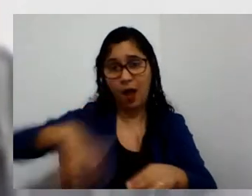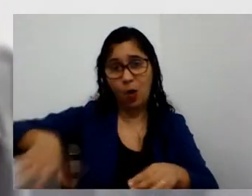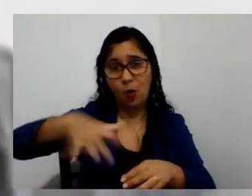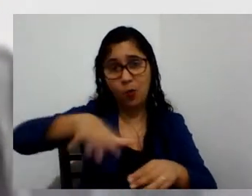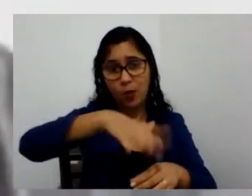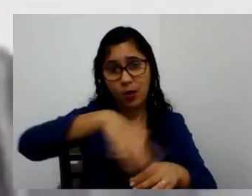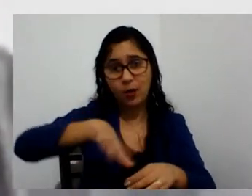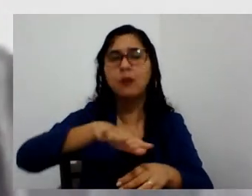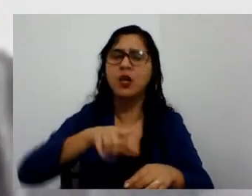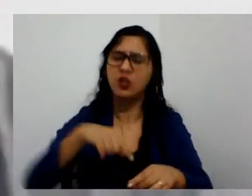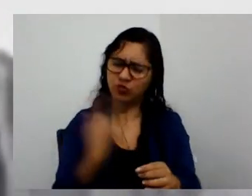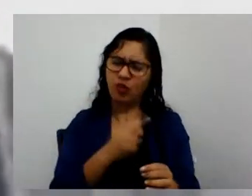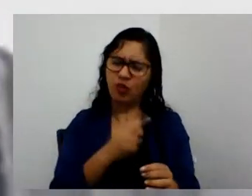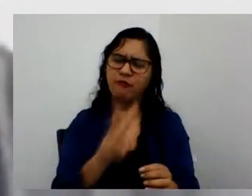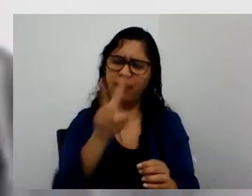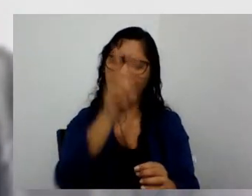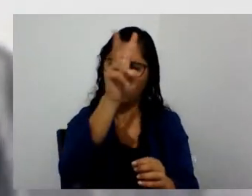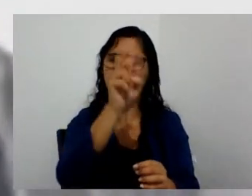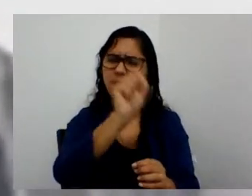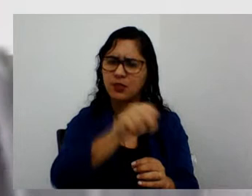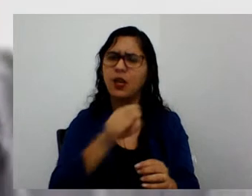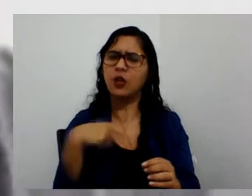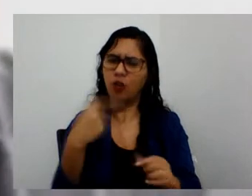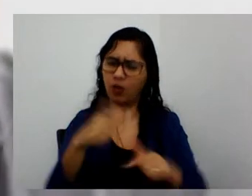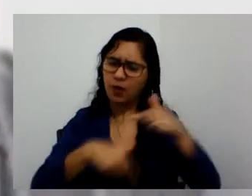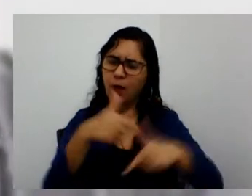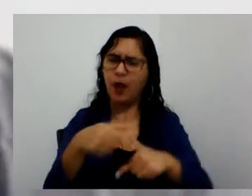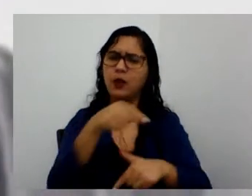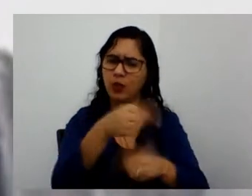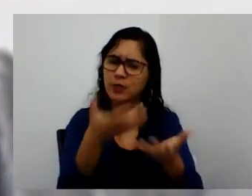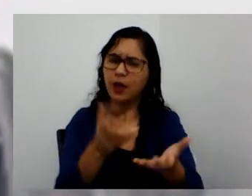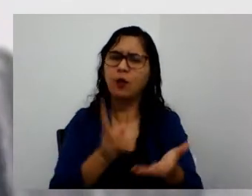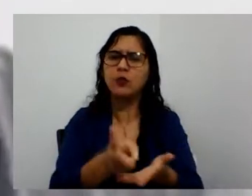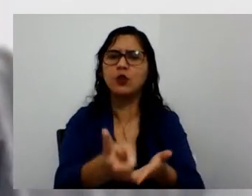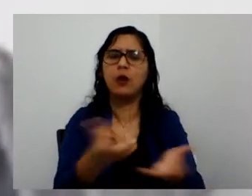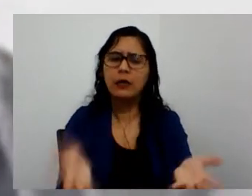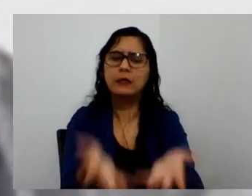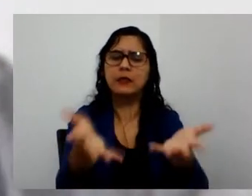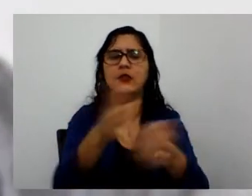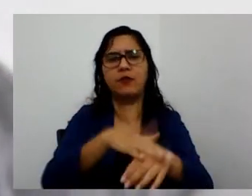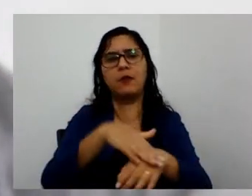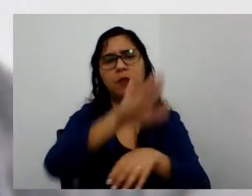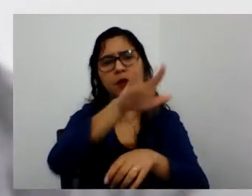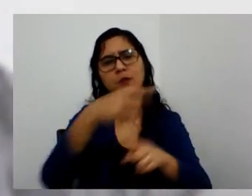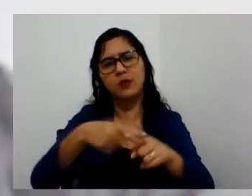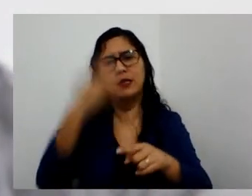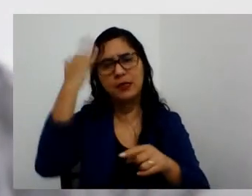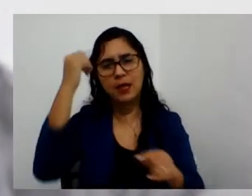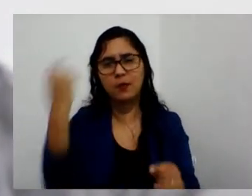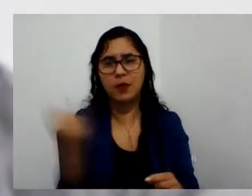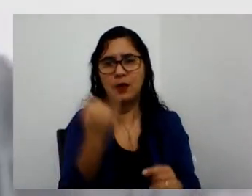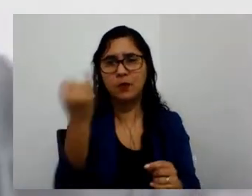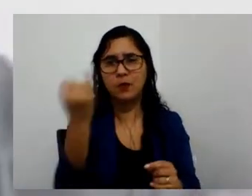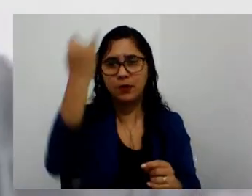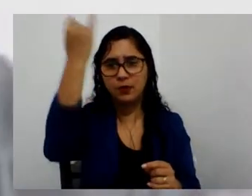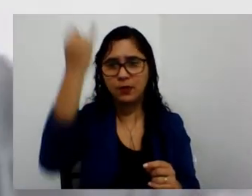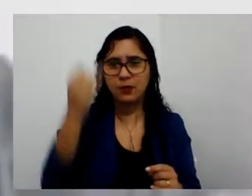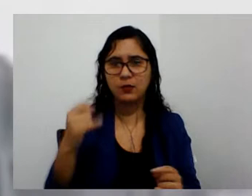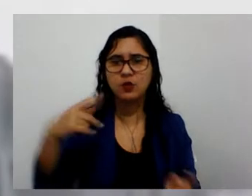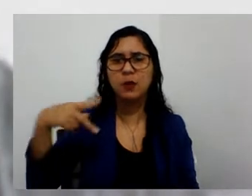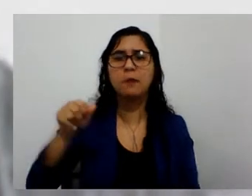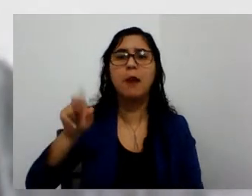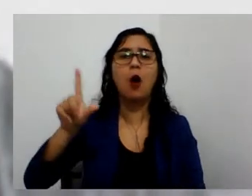valoriza demais, a gente está realmente trabalhando para isso, e a gente quer realmente manter e incentivar cada vez mais, porque a gente entende da importância disso. Eu queria passar a palavra para o Paulo,